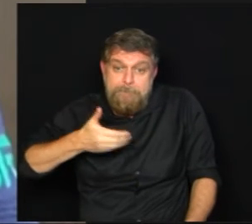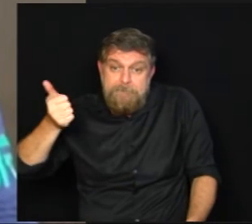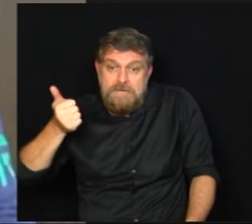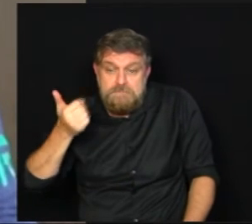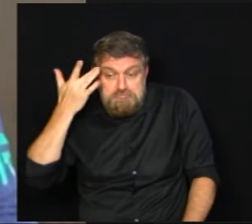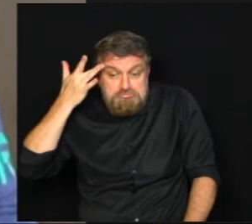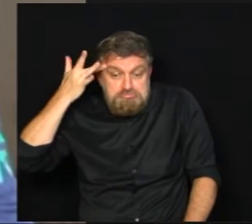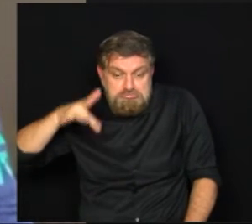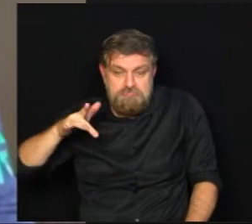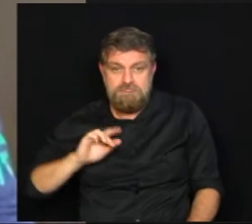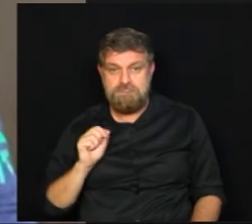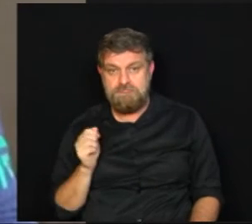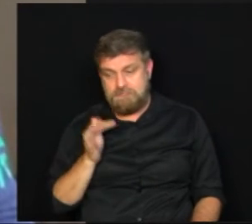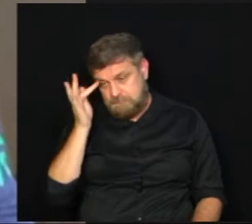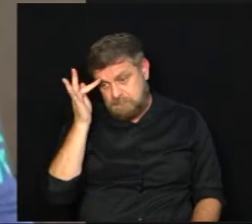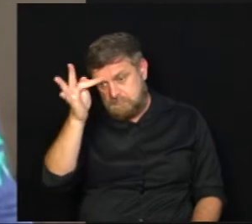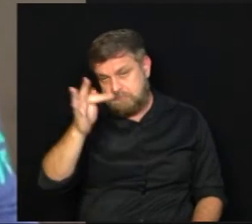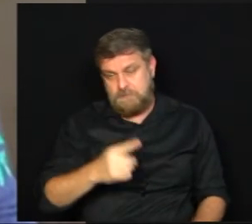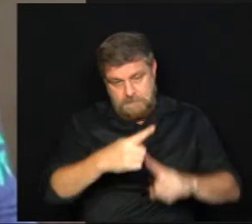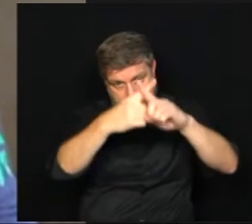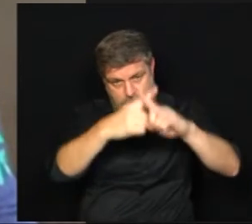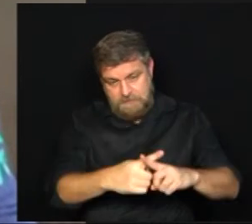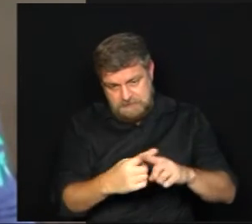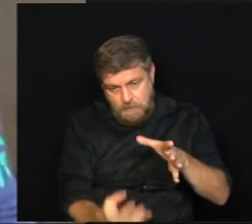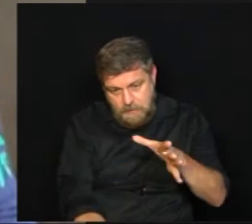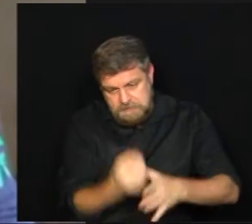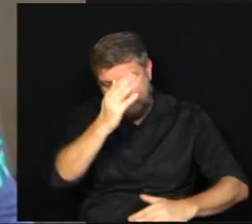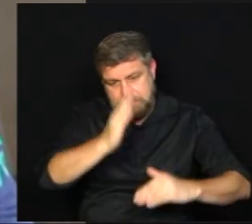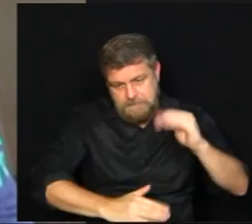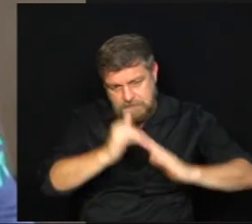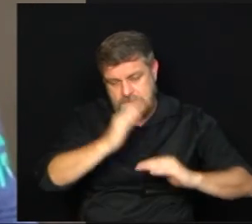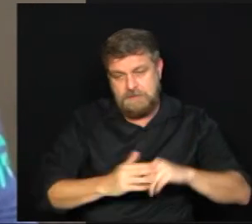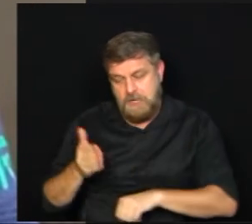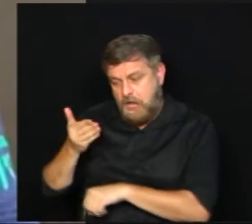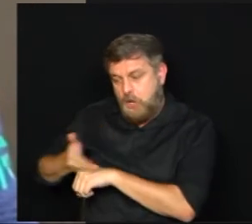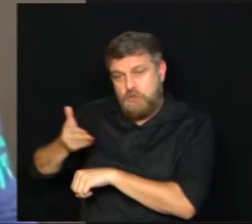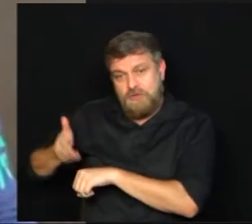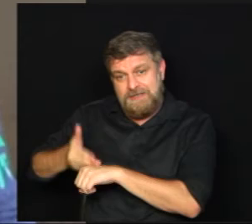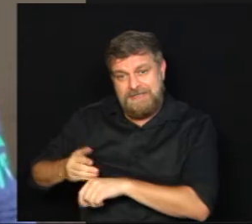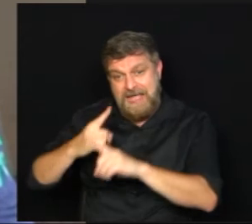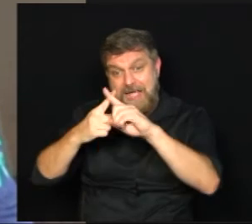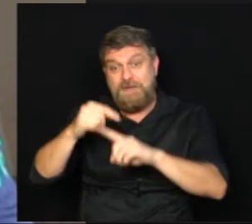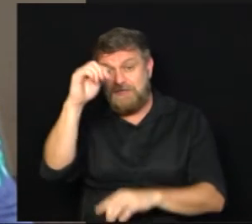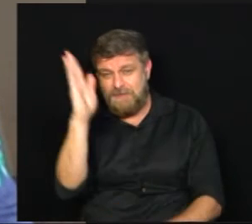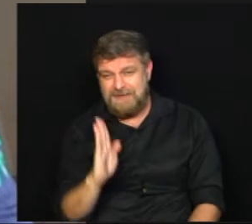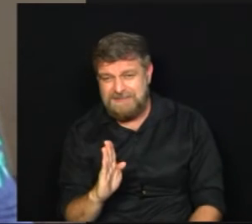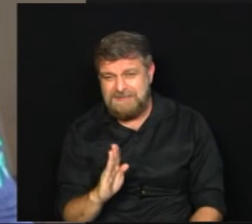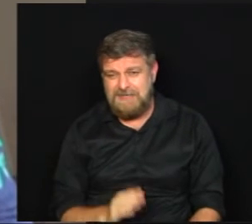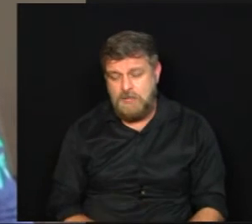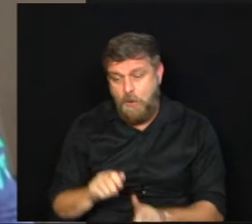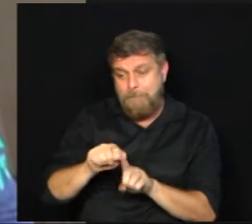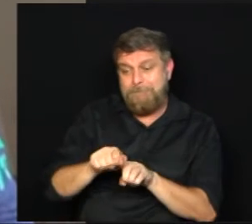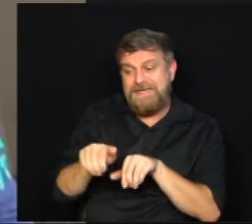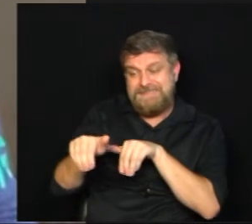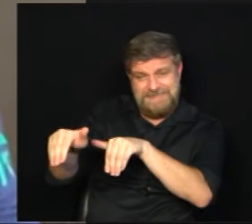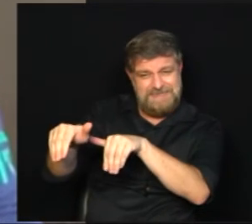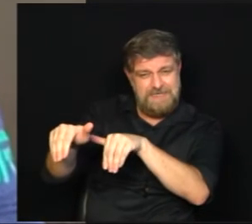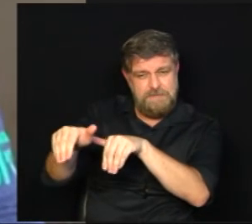a competição se firmar mesmo. Tá. Eu estou treinando para o brasileiro que vai ter, se eu não me engano, em setembro.